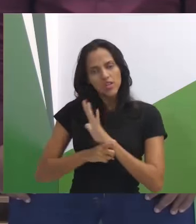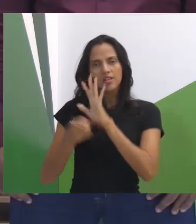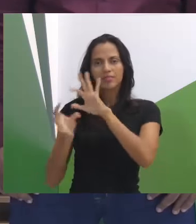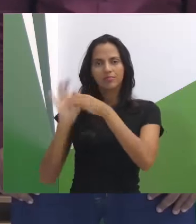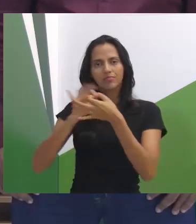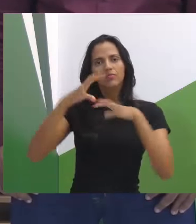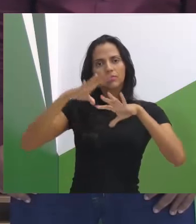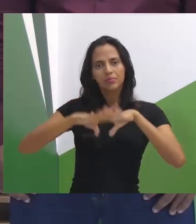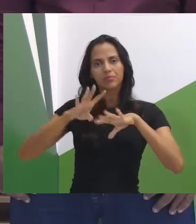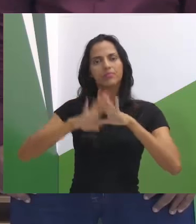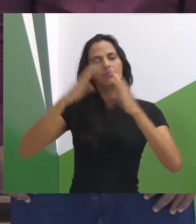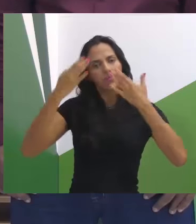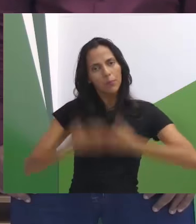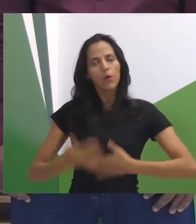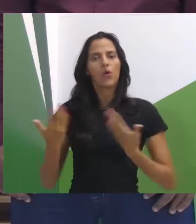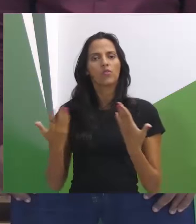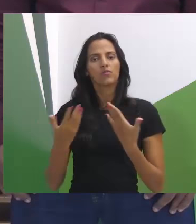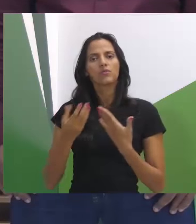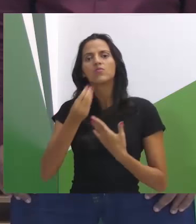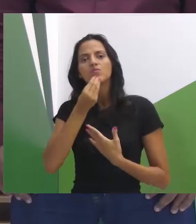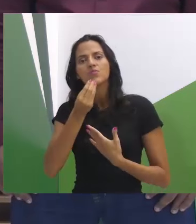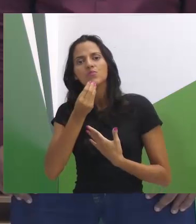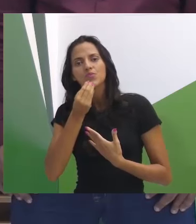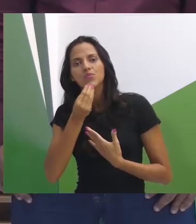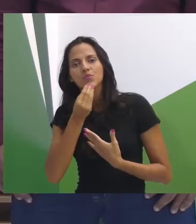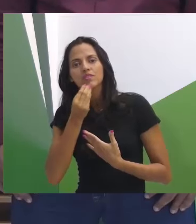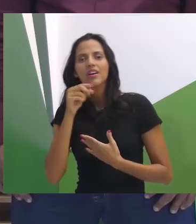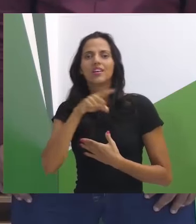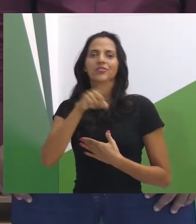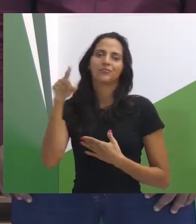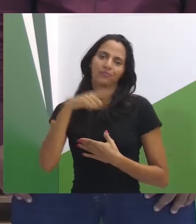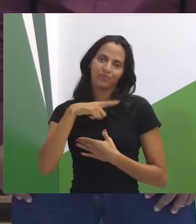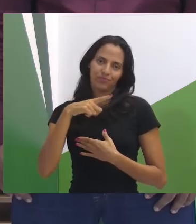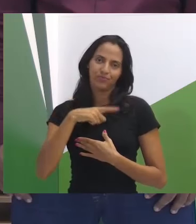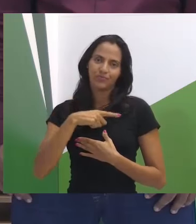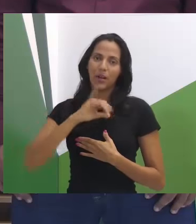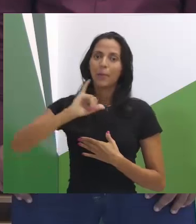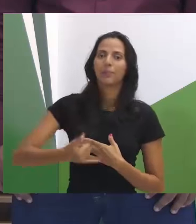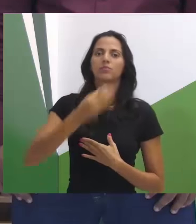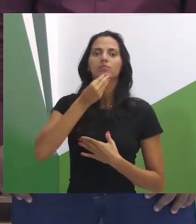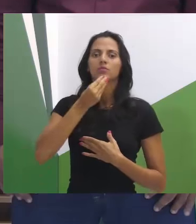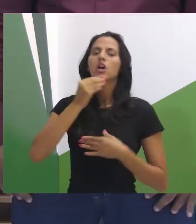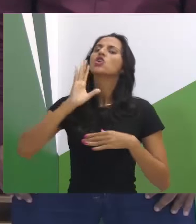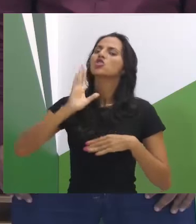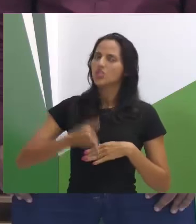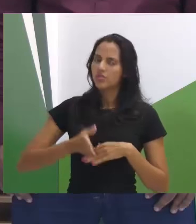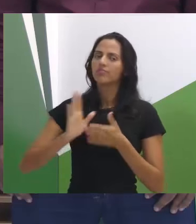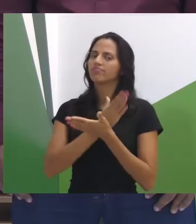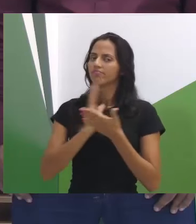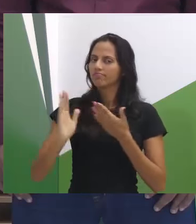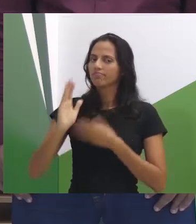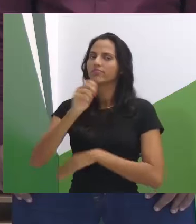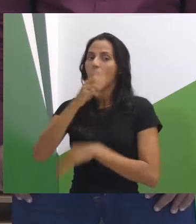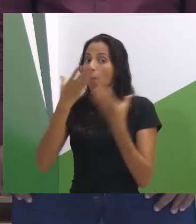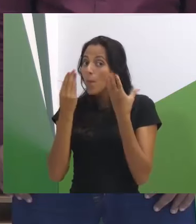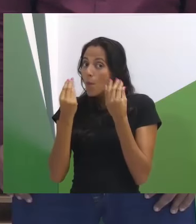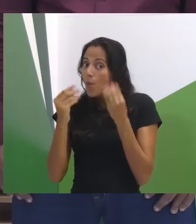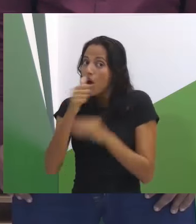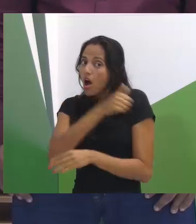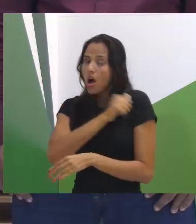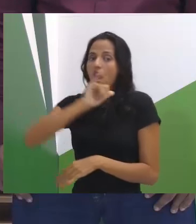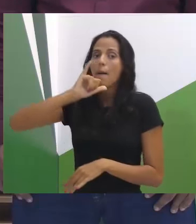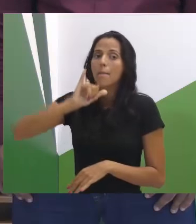fazer essas provas É uma grande oportunidade sendo dada Muitos alunos já aproveitaram isso Eu tenho muitos alunos que